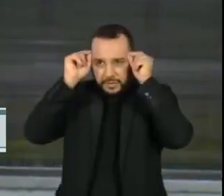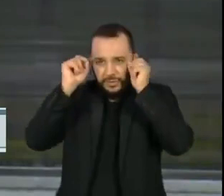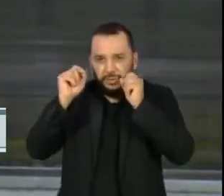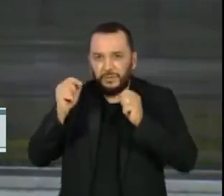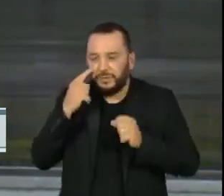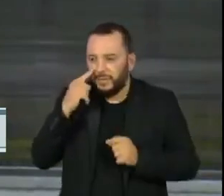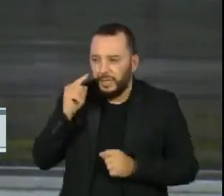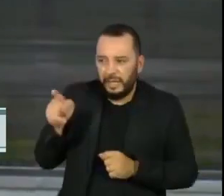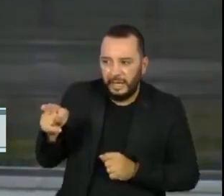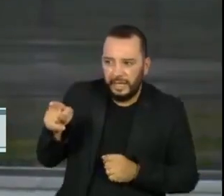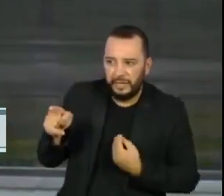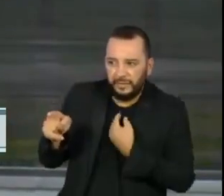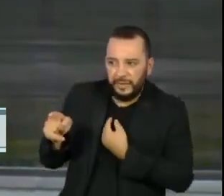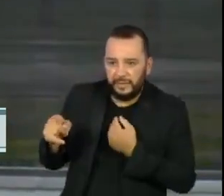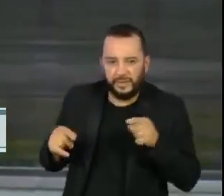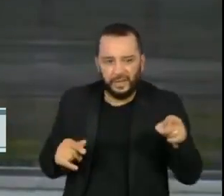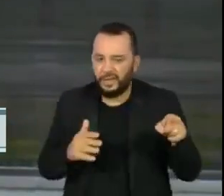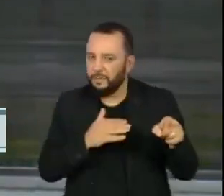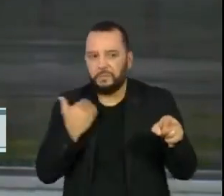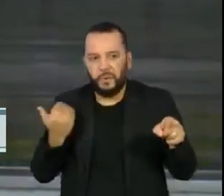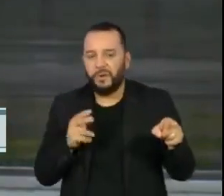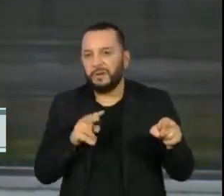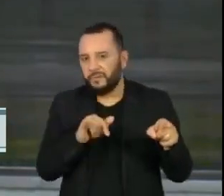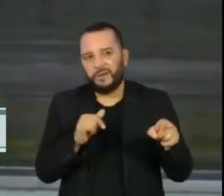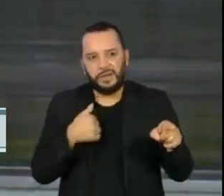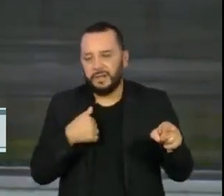quem vive e quem não vive.